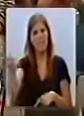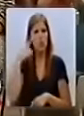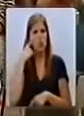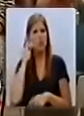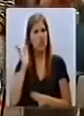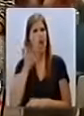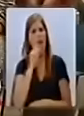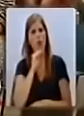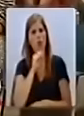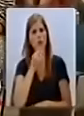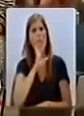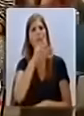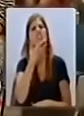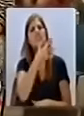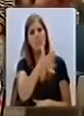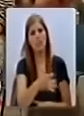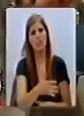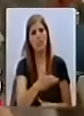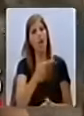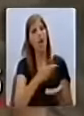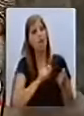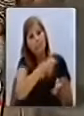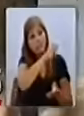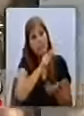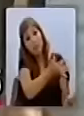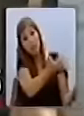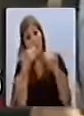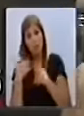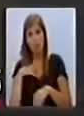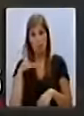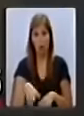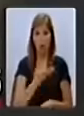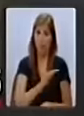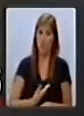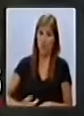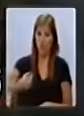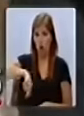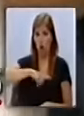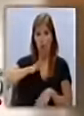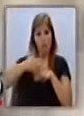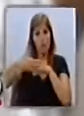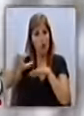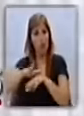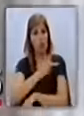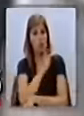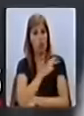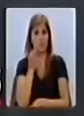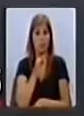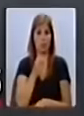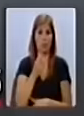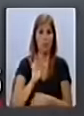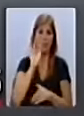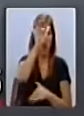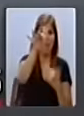e incentivam-nos a vir para Portugal. Também são nossos embaixadores fora de Portugal, fora da Universidade do Porto. Um vai e volta,